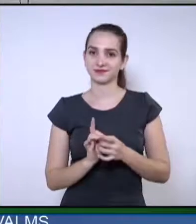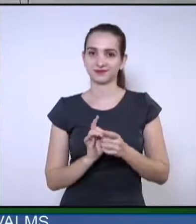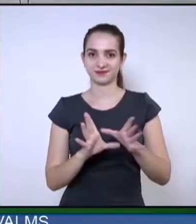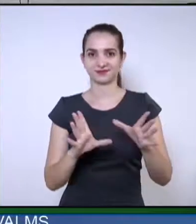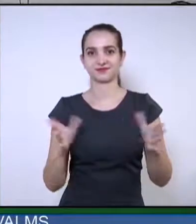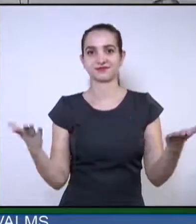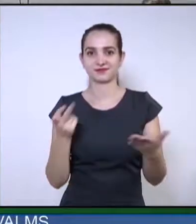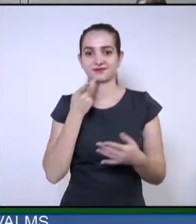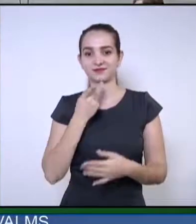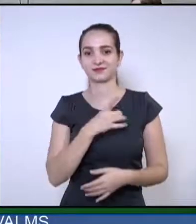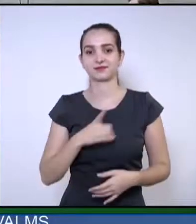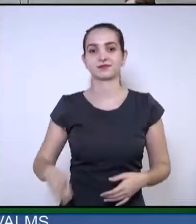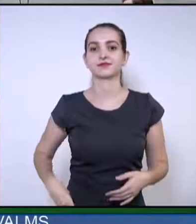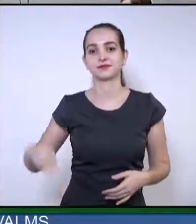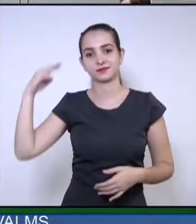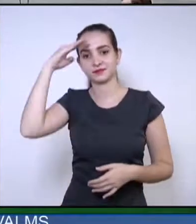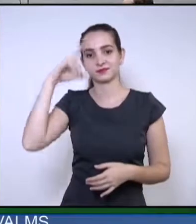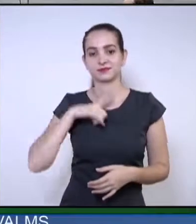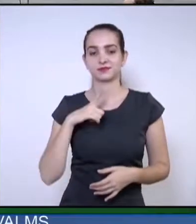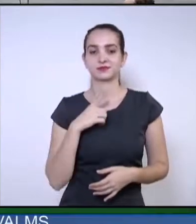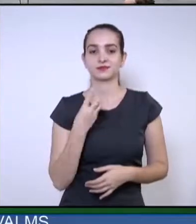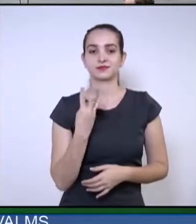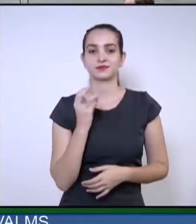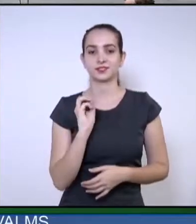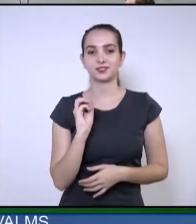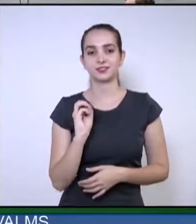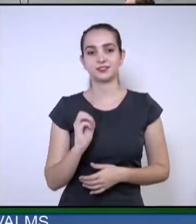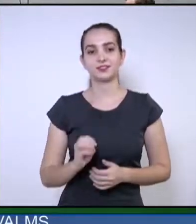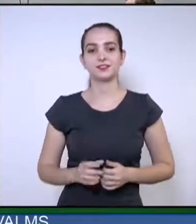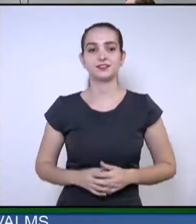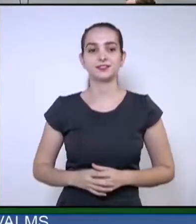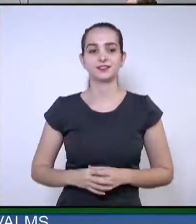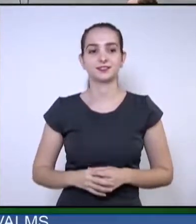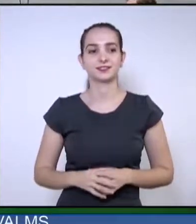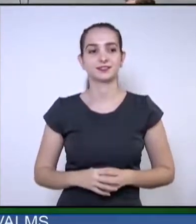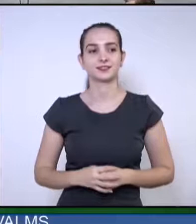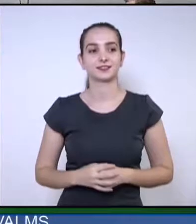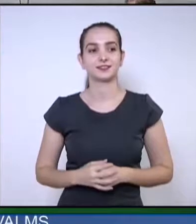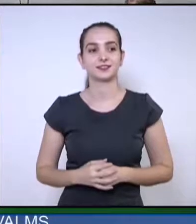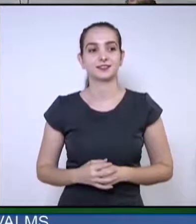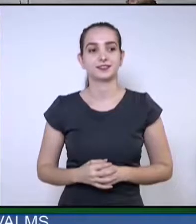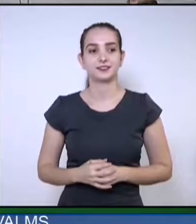Palavra o deputado Cabalmi, Vossa Excelência, porá de 30 minutos.